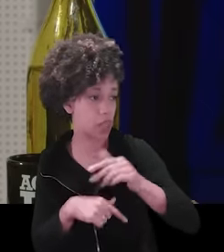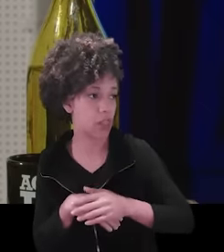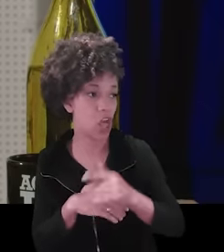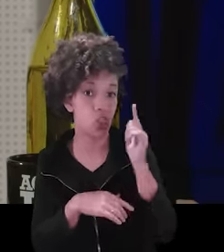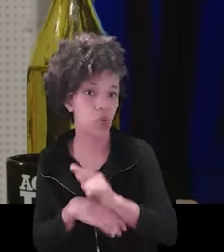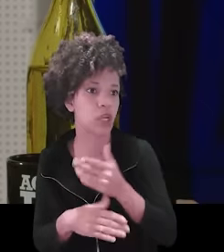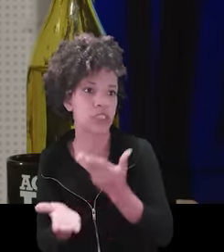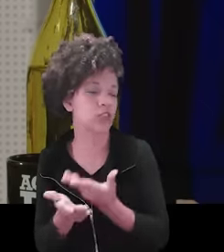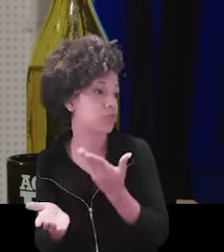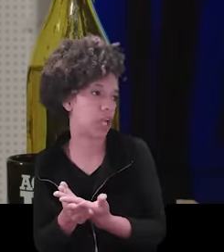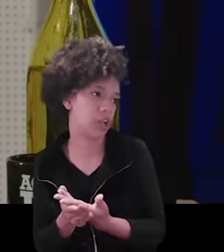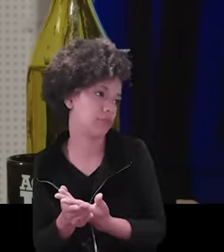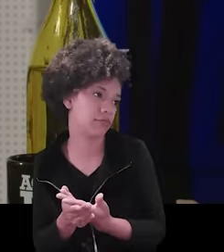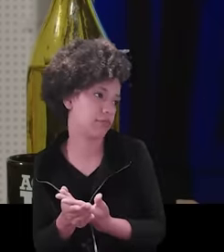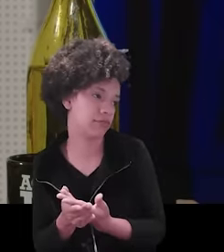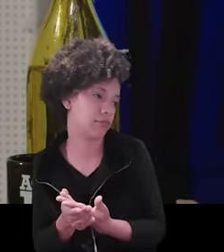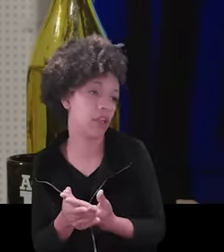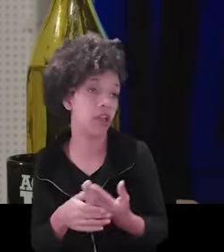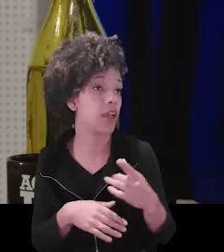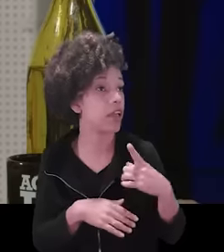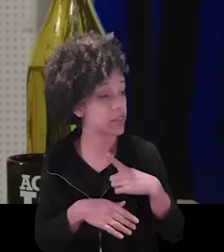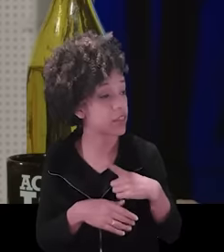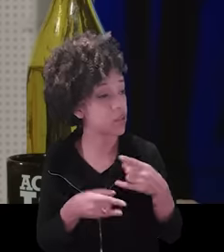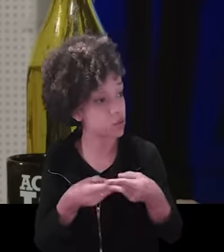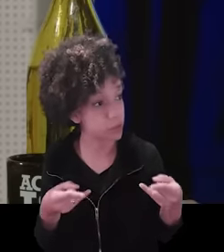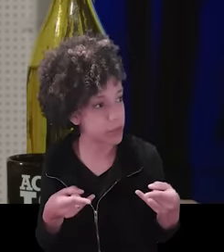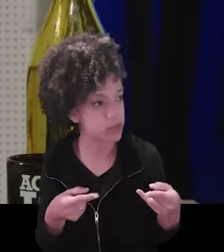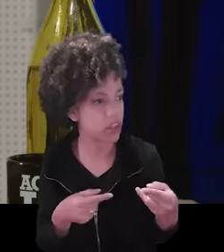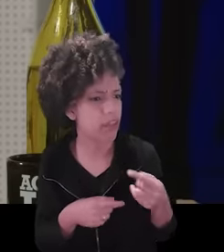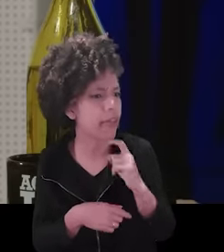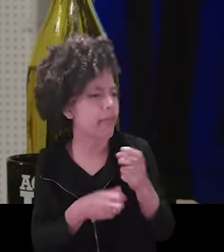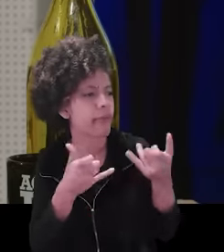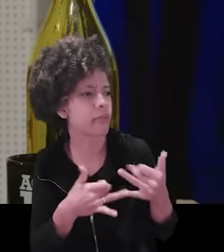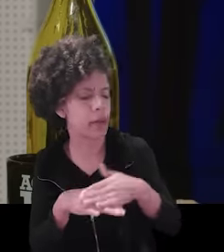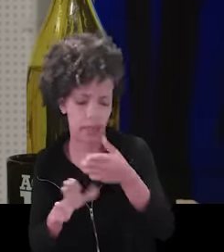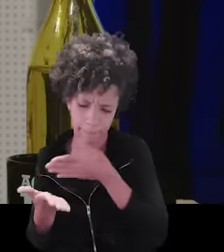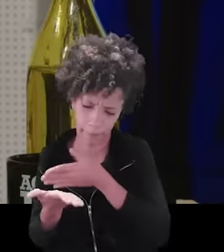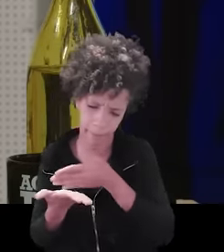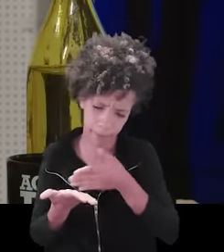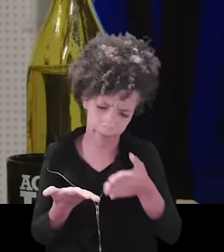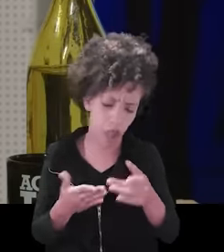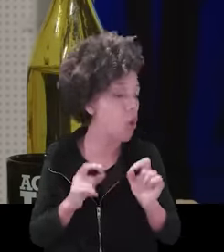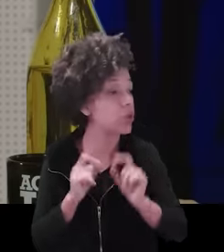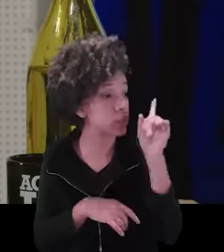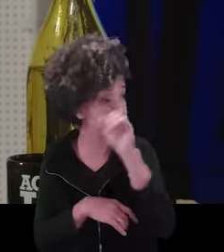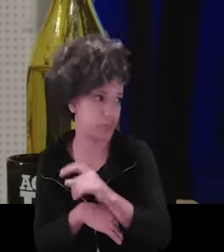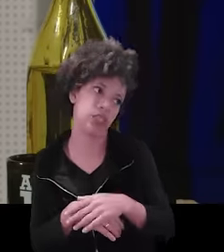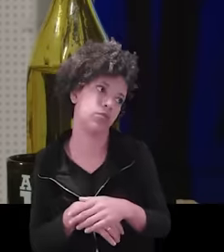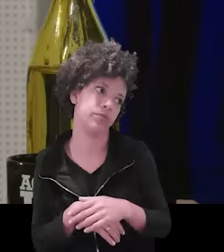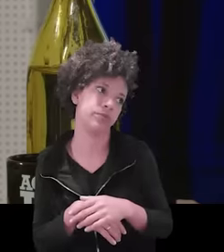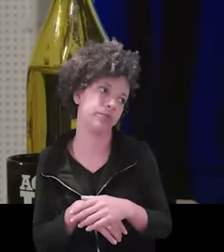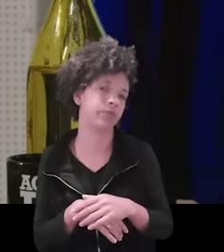você não vai conseguir se da noite pro dia né E você tem que dar documento para isso ninguém fala assim o processo que é